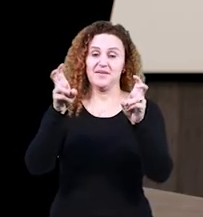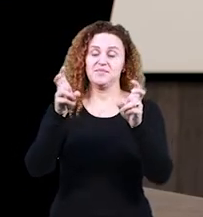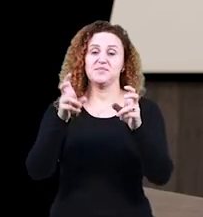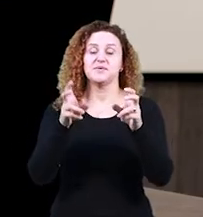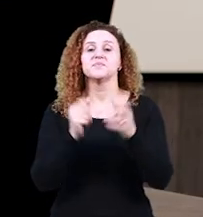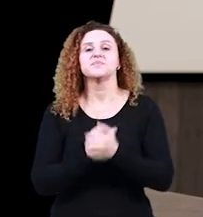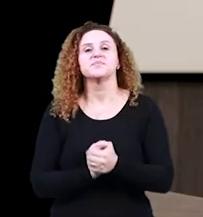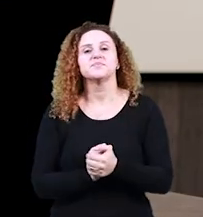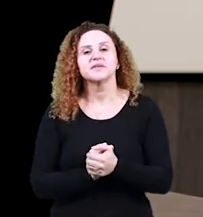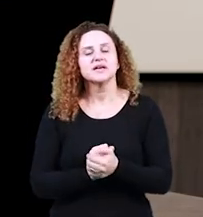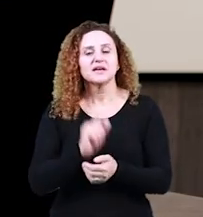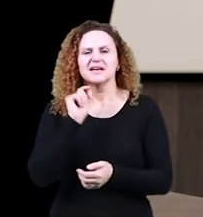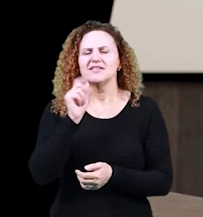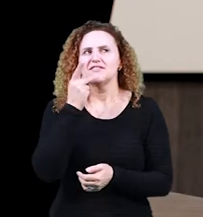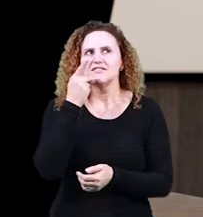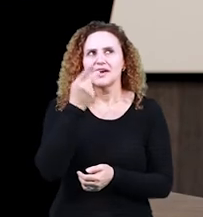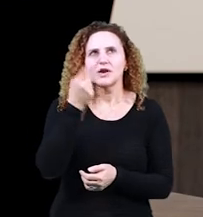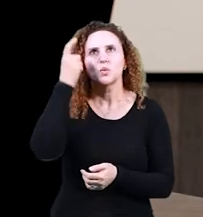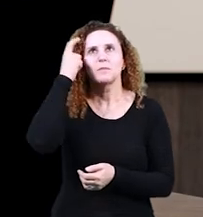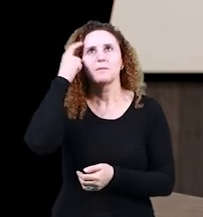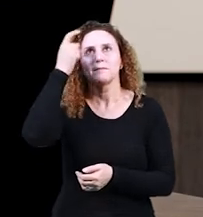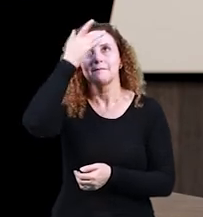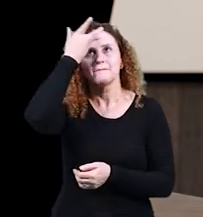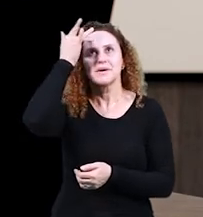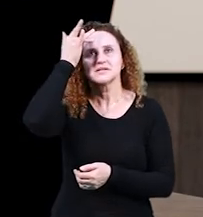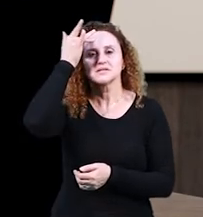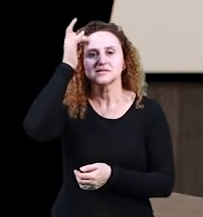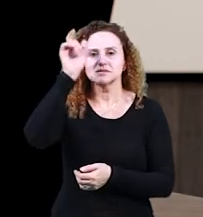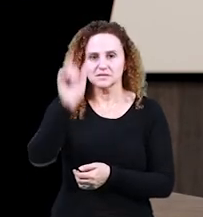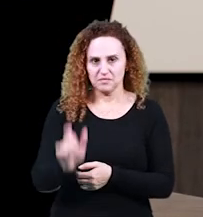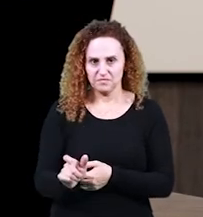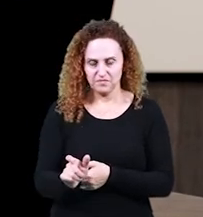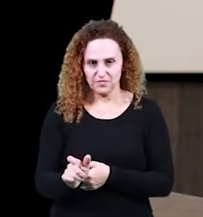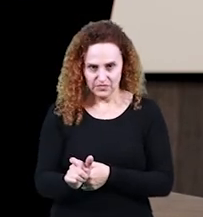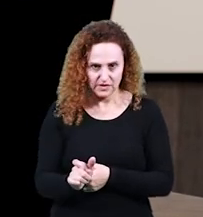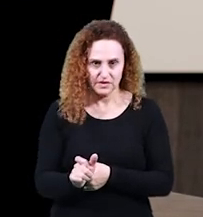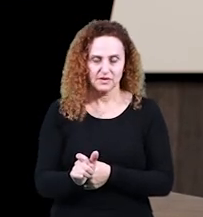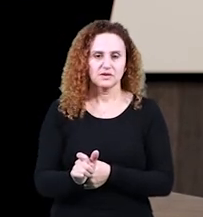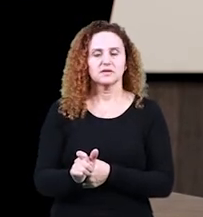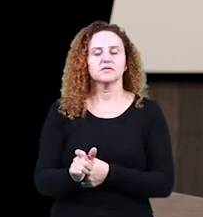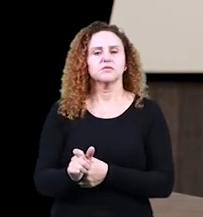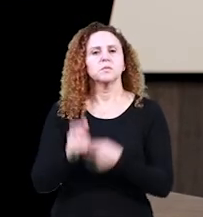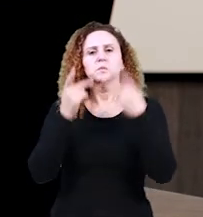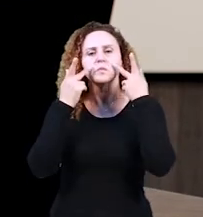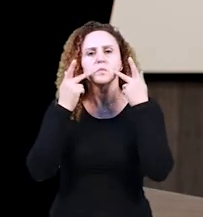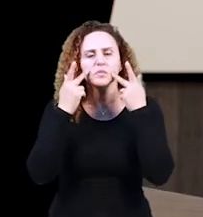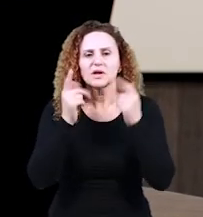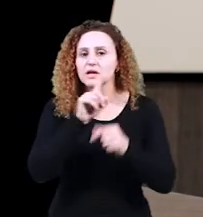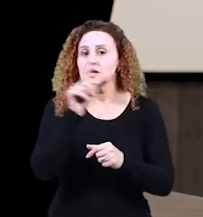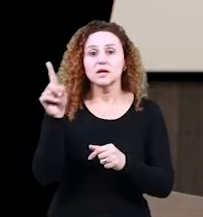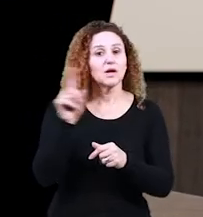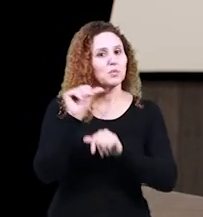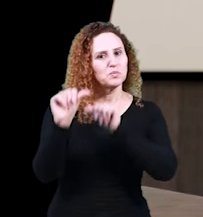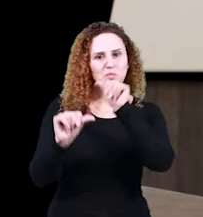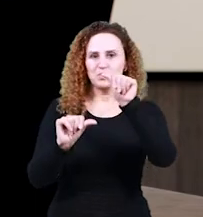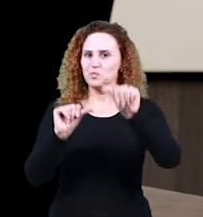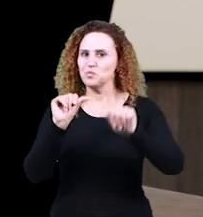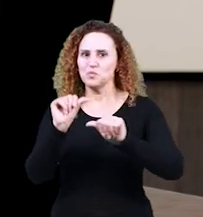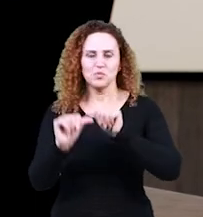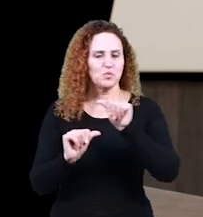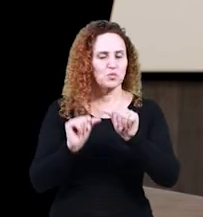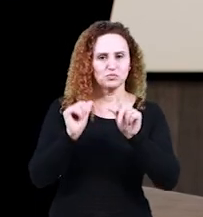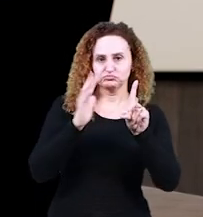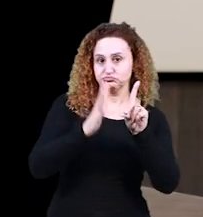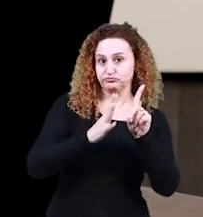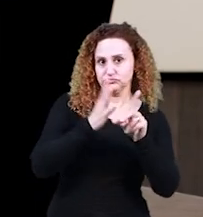falante ideal isso é e ele não muda não muda conforme os sonhos do discurso